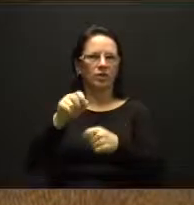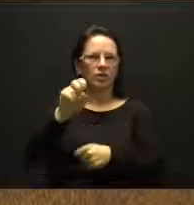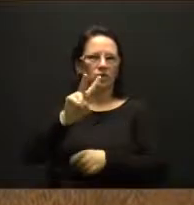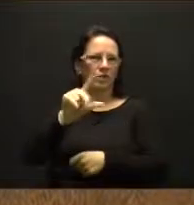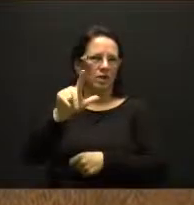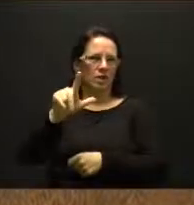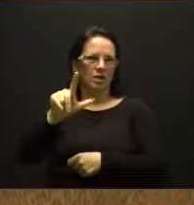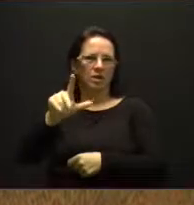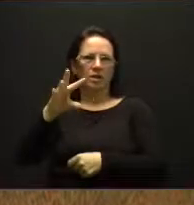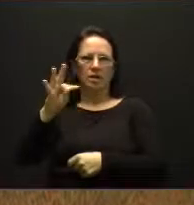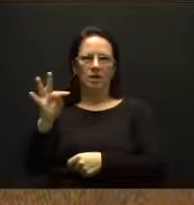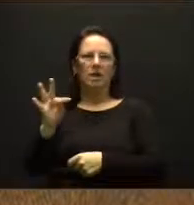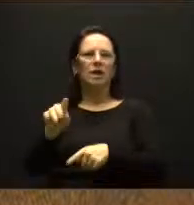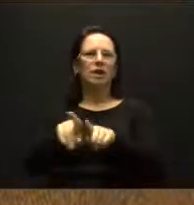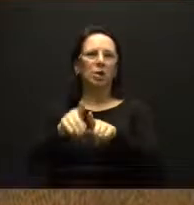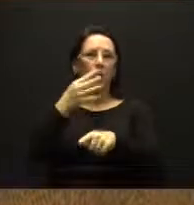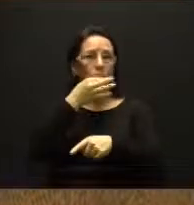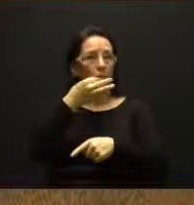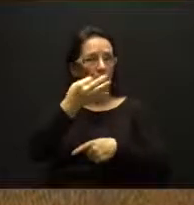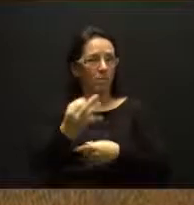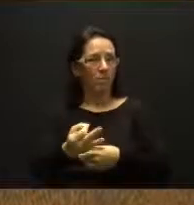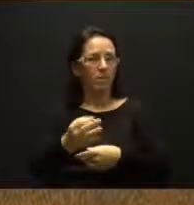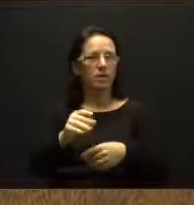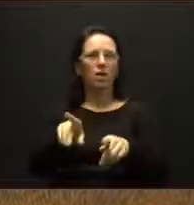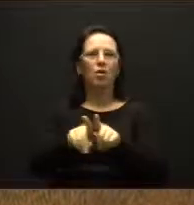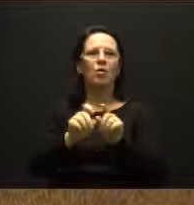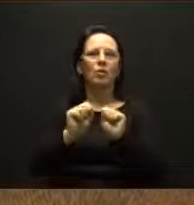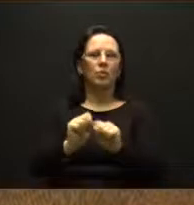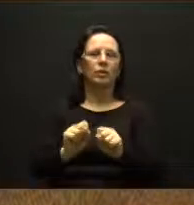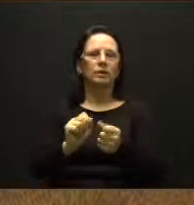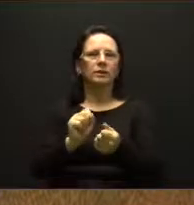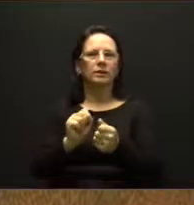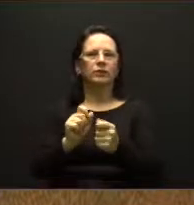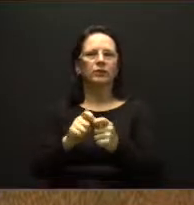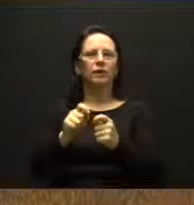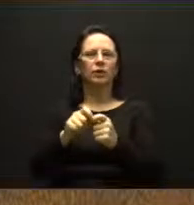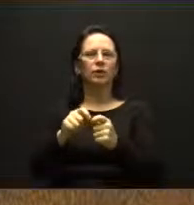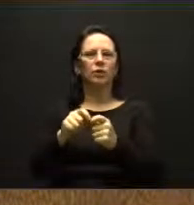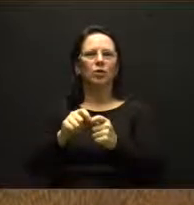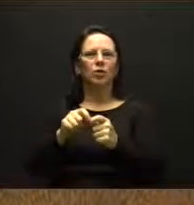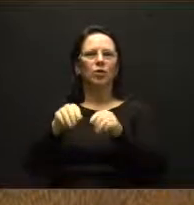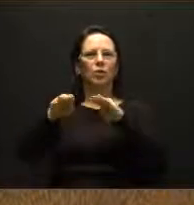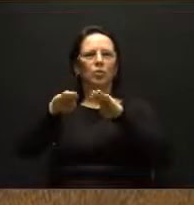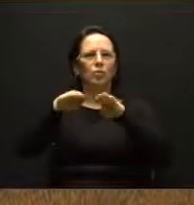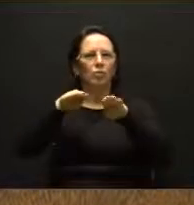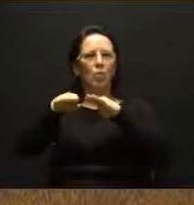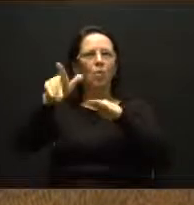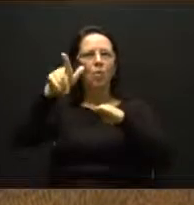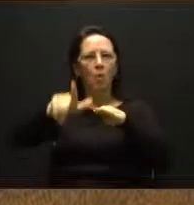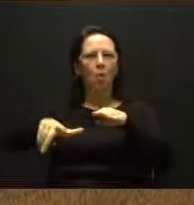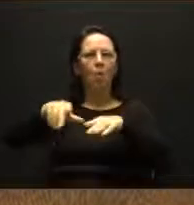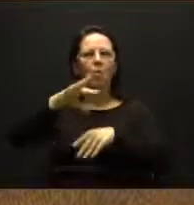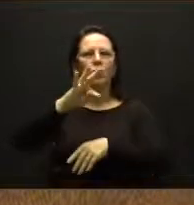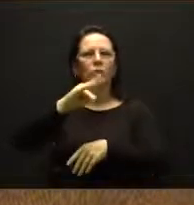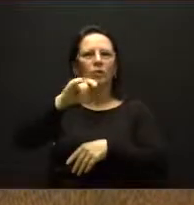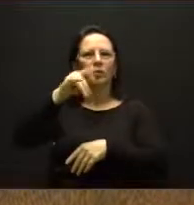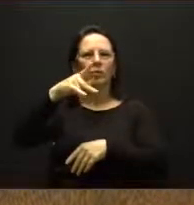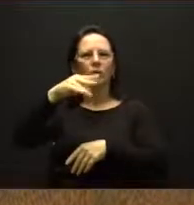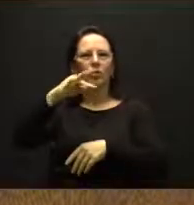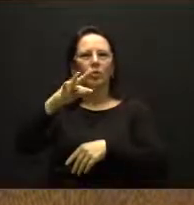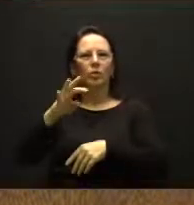ou seja como sugestão poderia ser feita a integração através de transporte aproveitando malha ferroviária